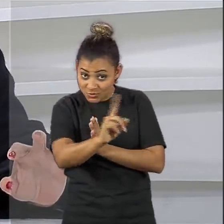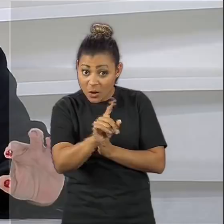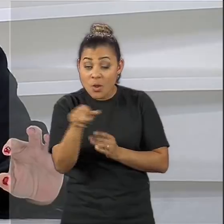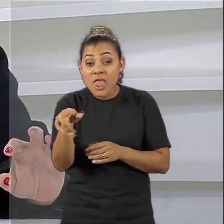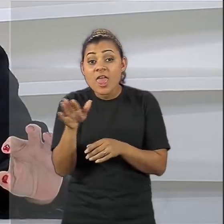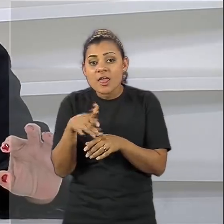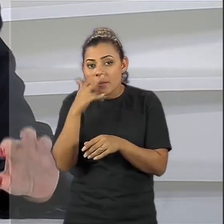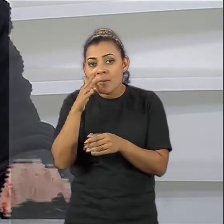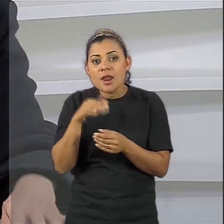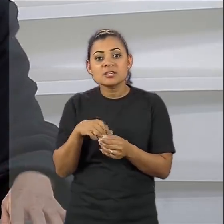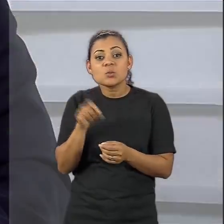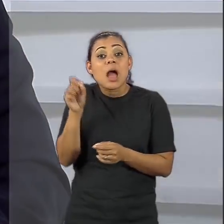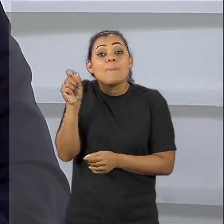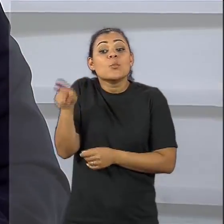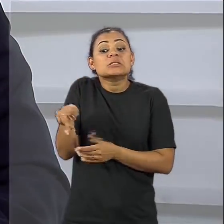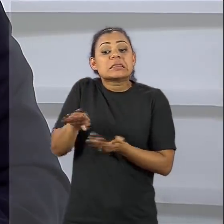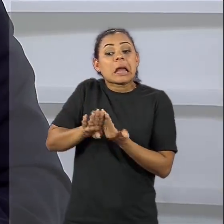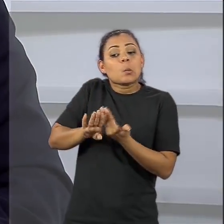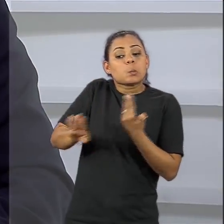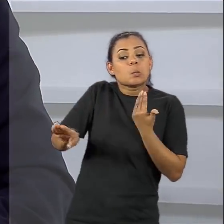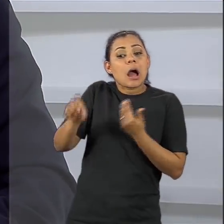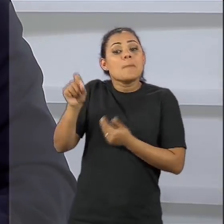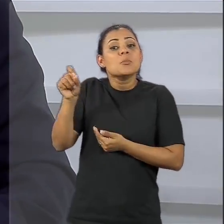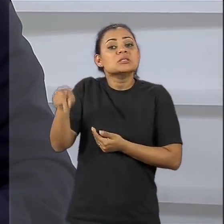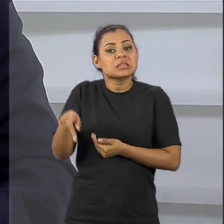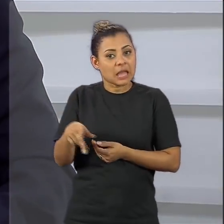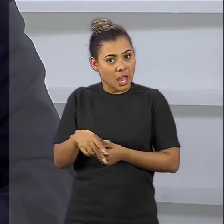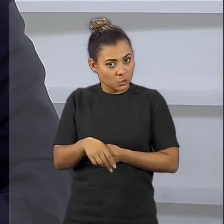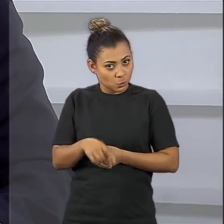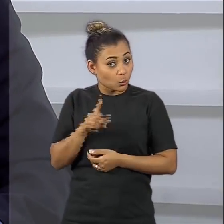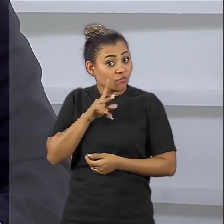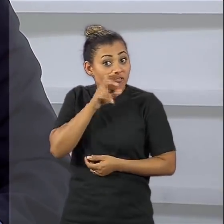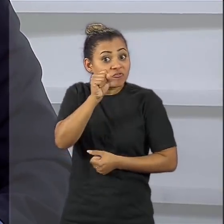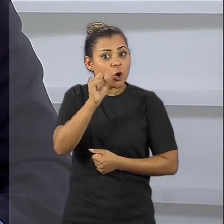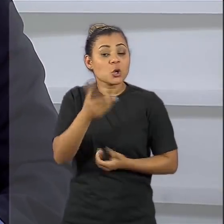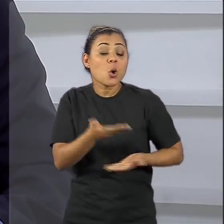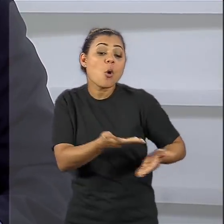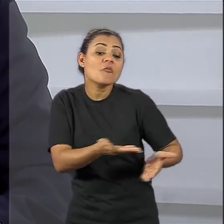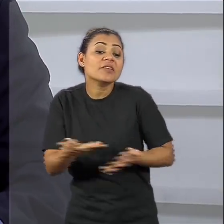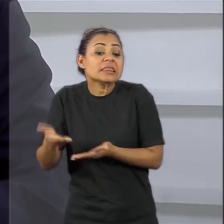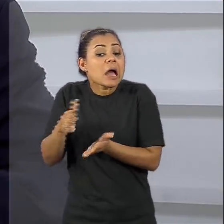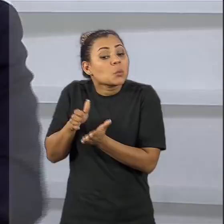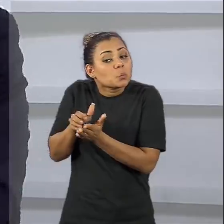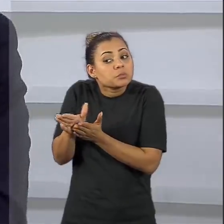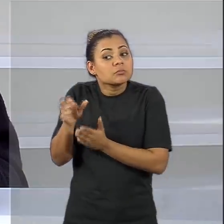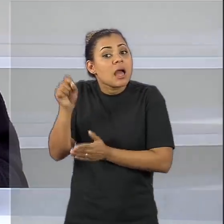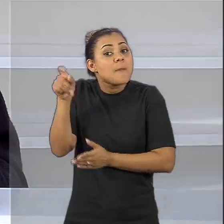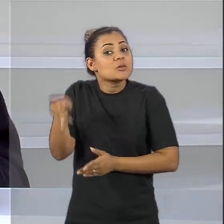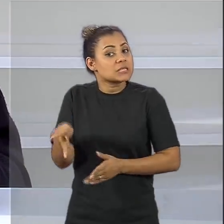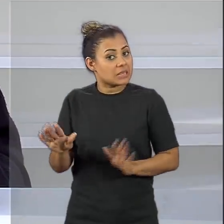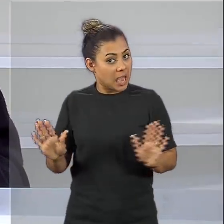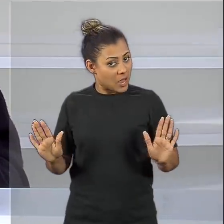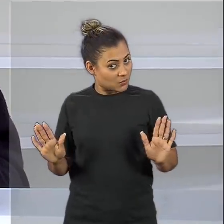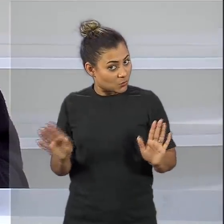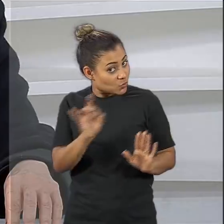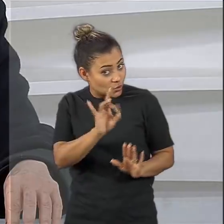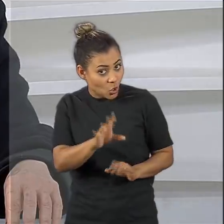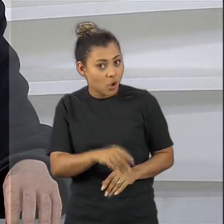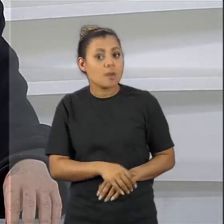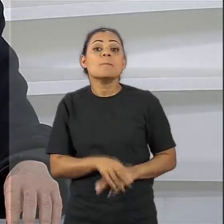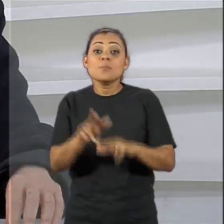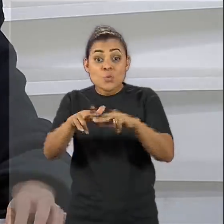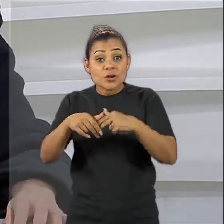expelido, digamos assim. O processo foi mais suave. Foi convidado a sair. E aí já caiu direto na